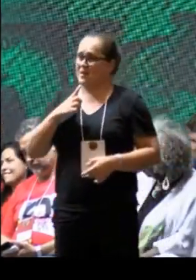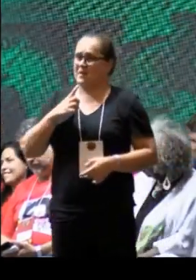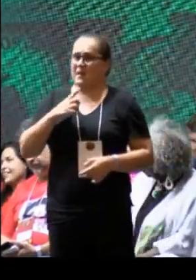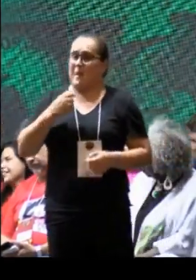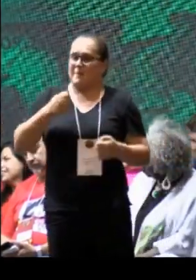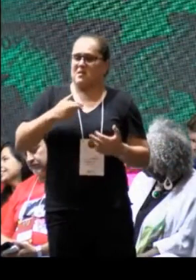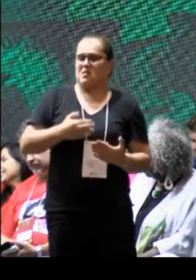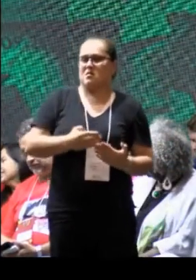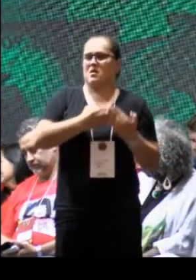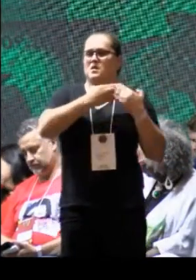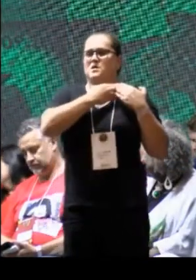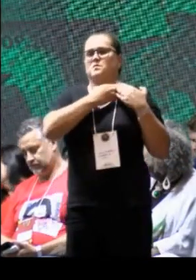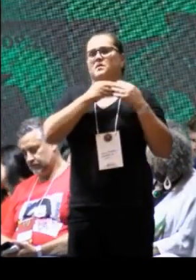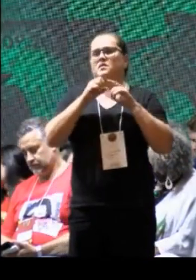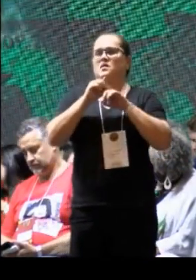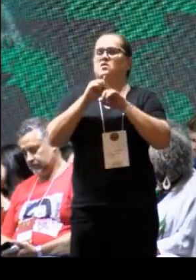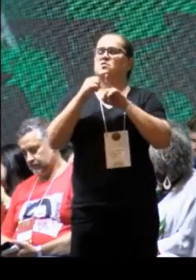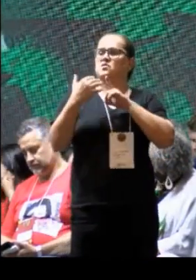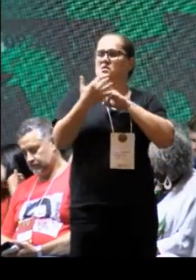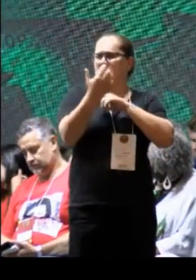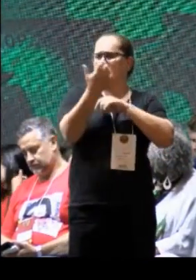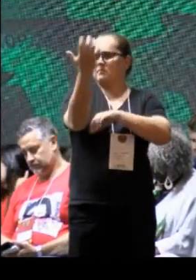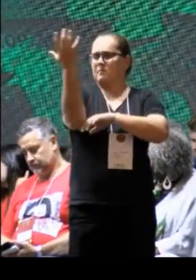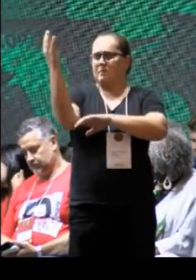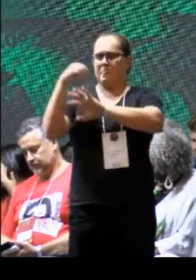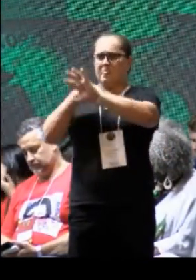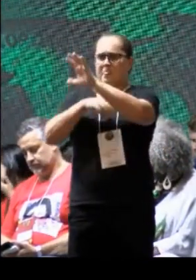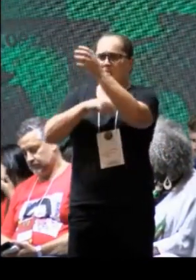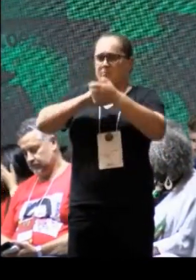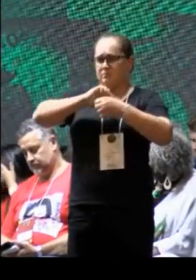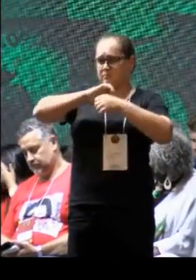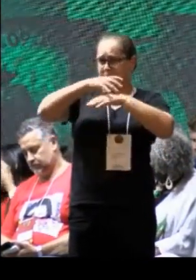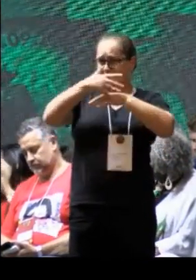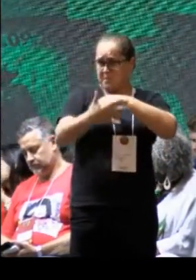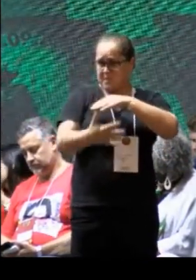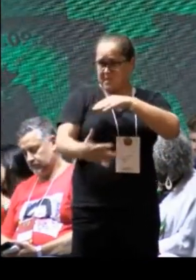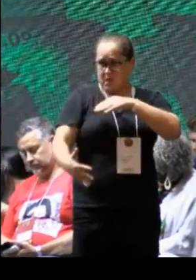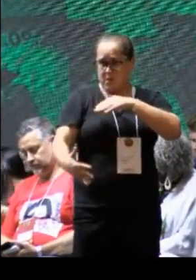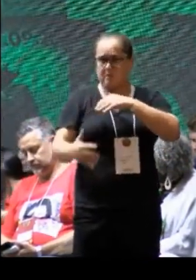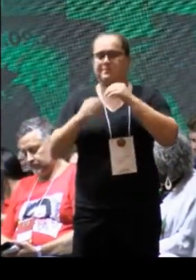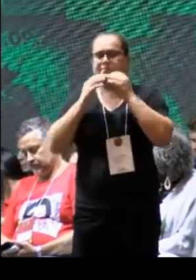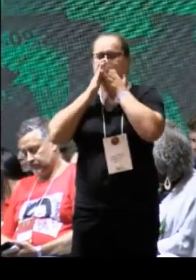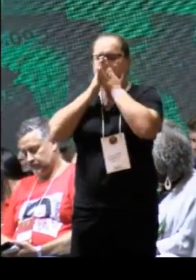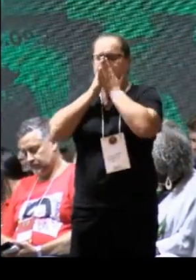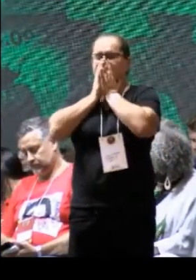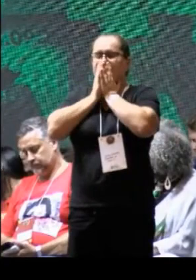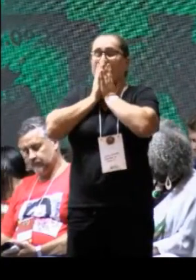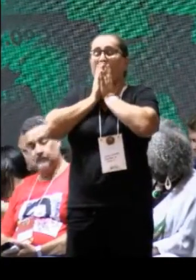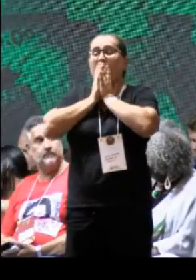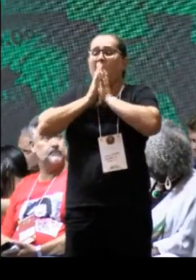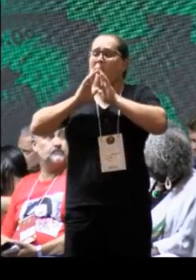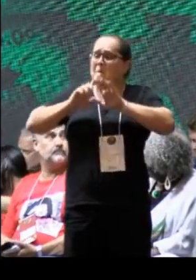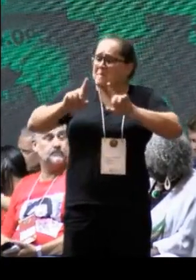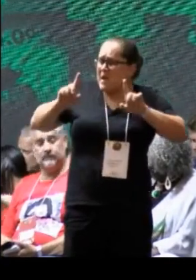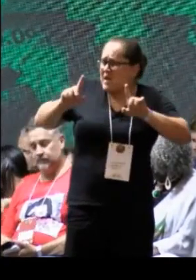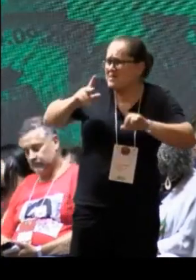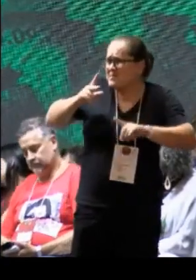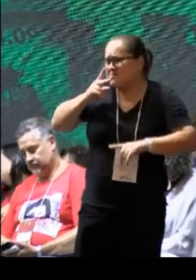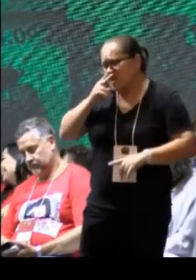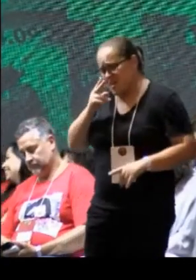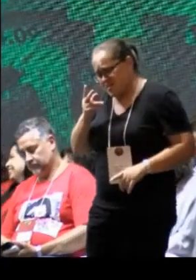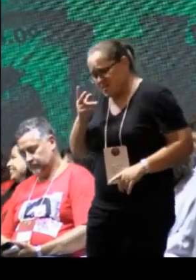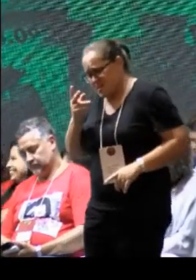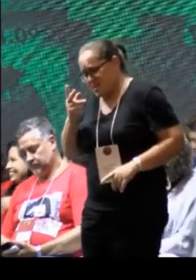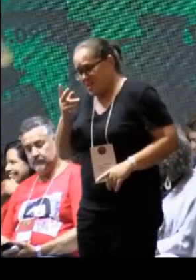responsabilidade social e ambiental. Mas parece que enfiar o Brasil à